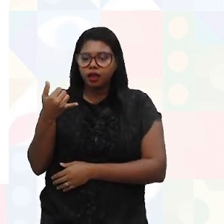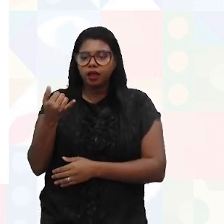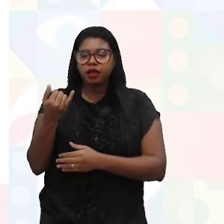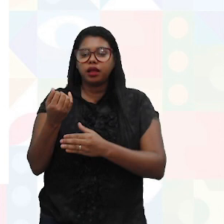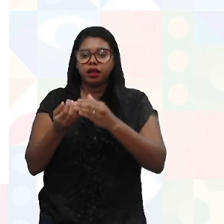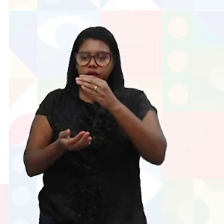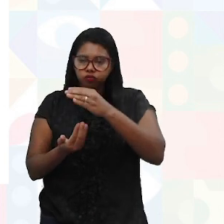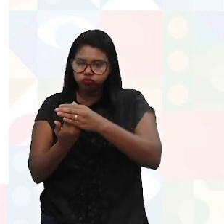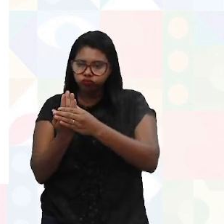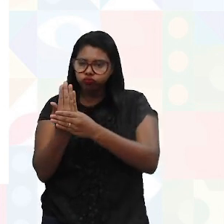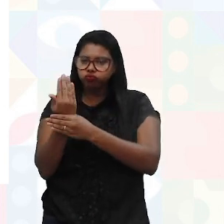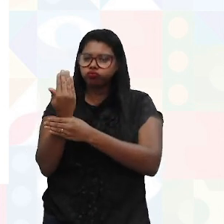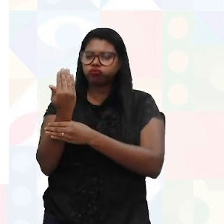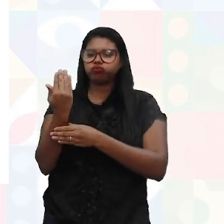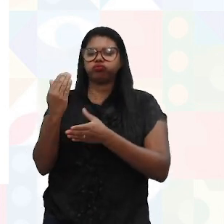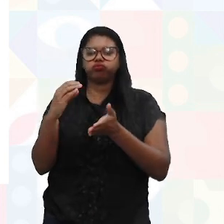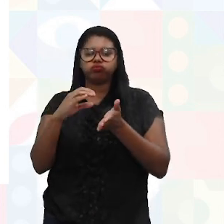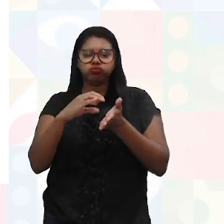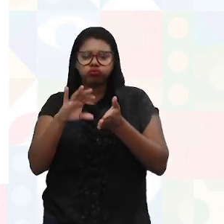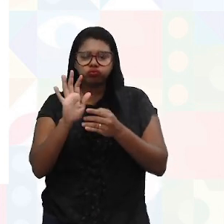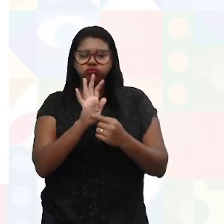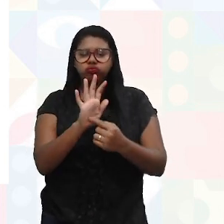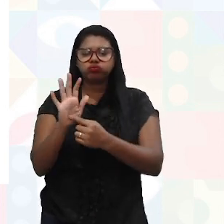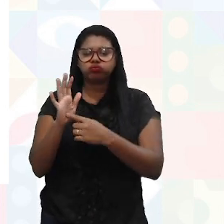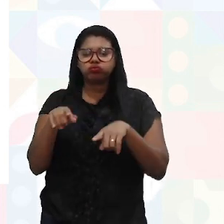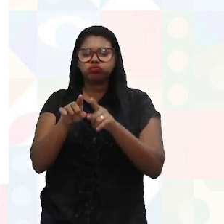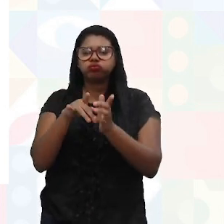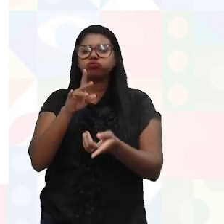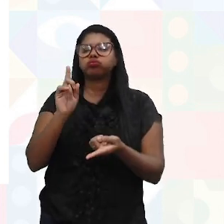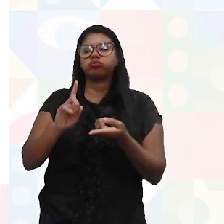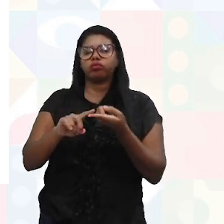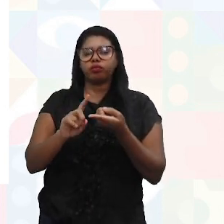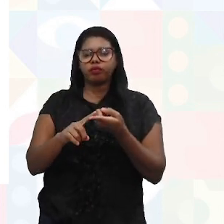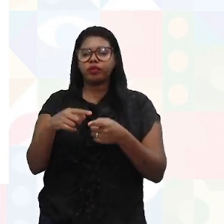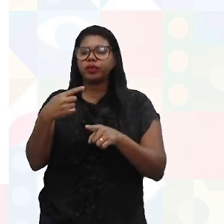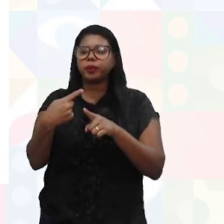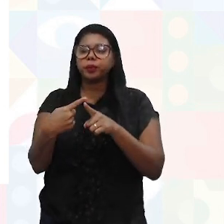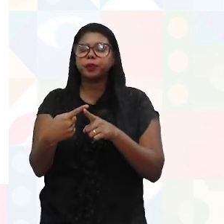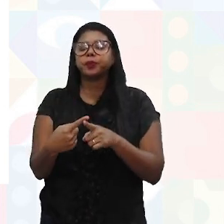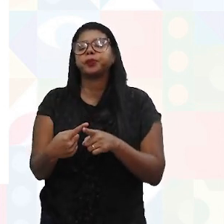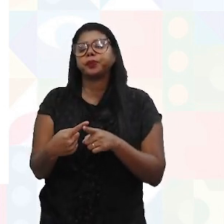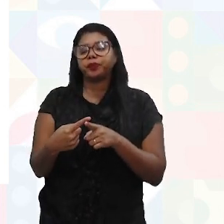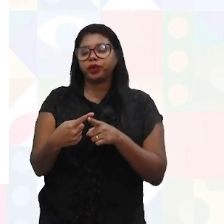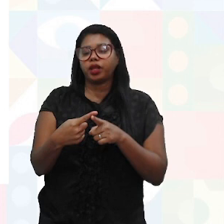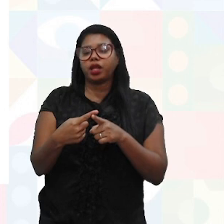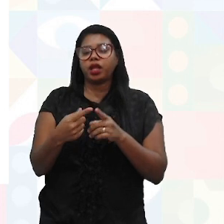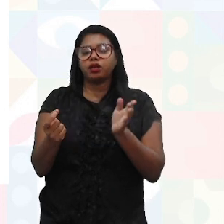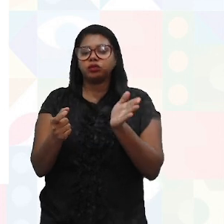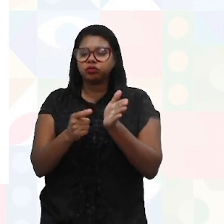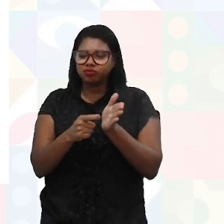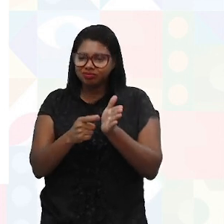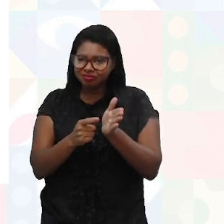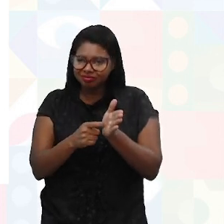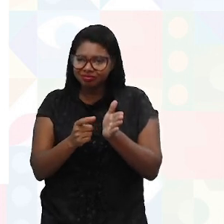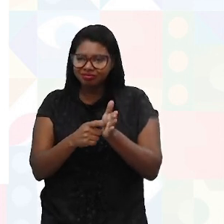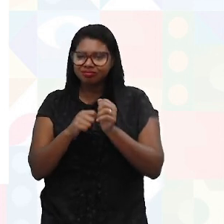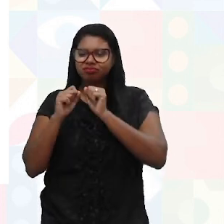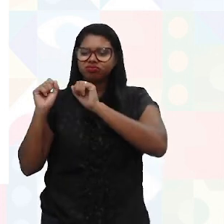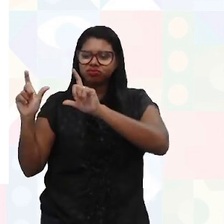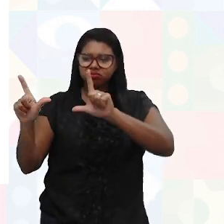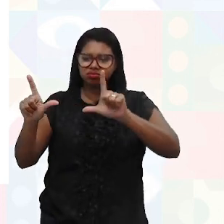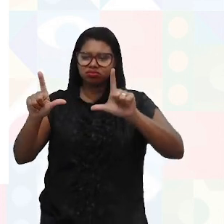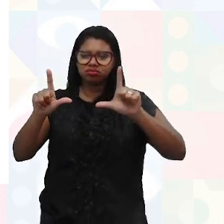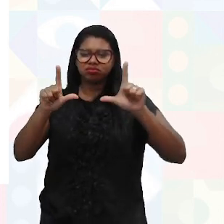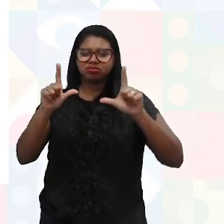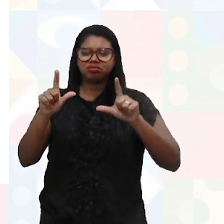edição, para ser um trabalho mais afinado. Porque, inclusive, nos próprios programas, né, de edição de imagem,